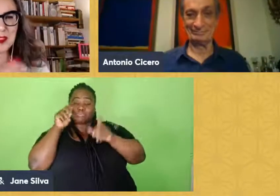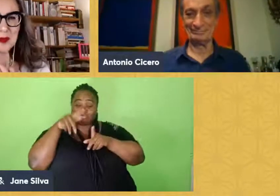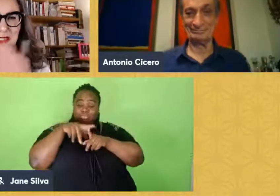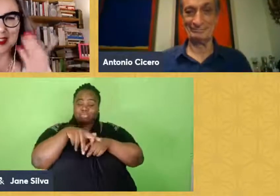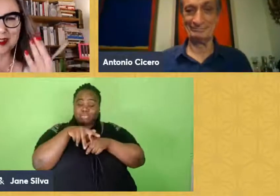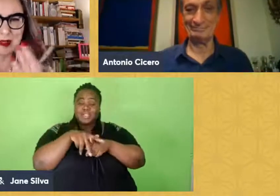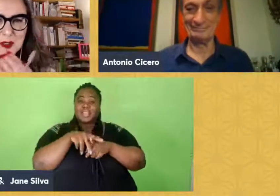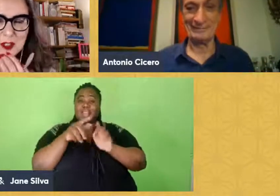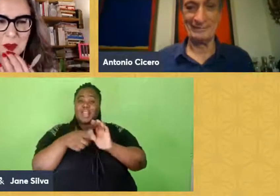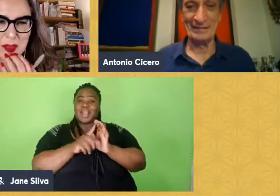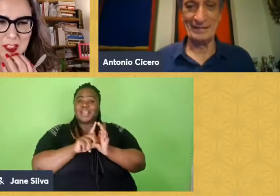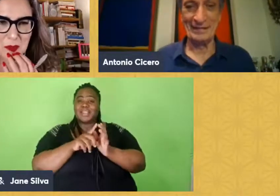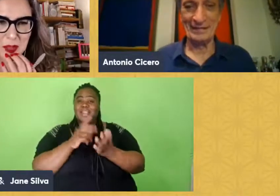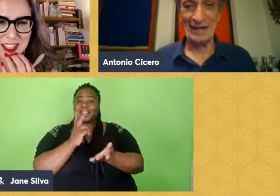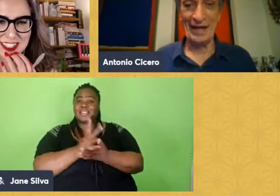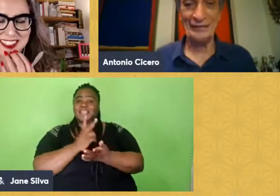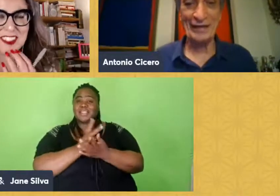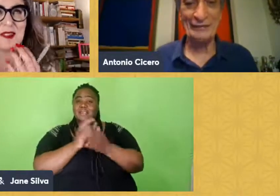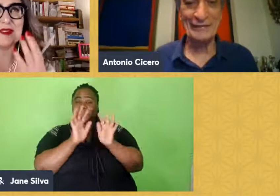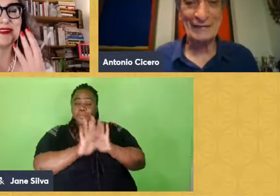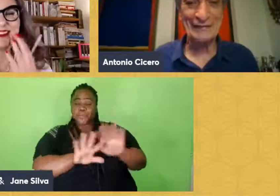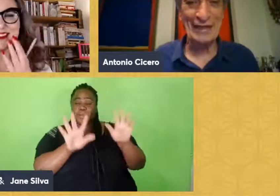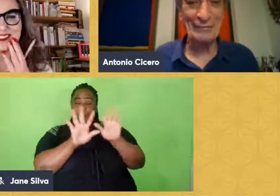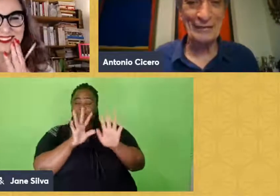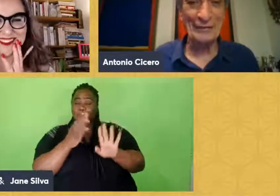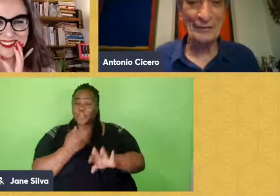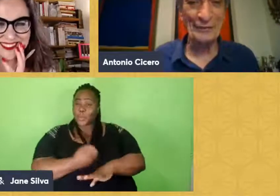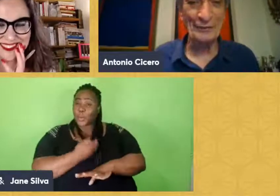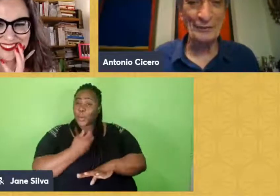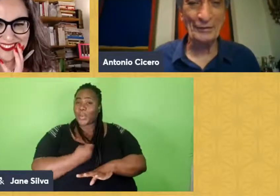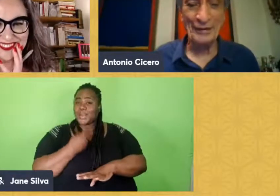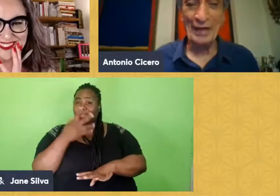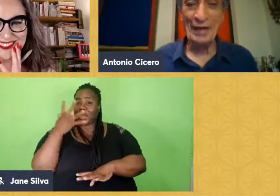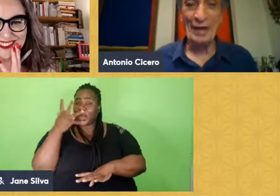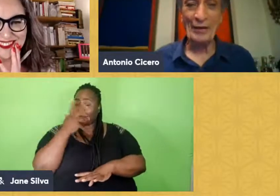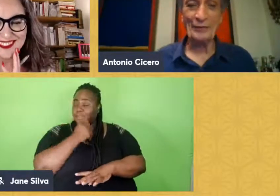foi eu acho uma imagem poética. Agora, você sabe que